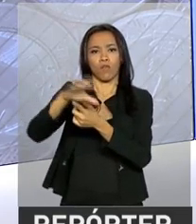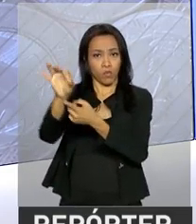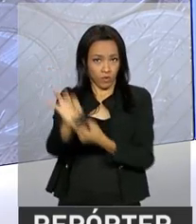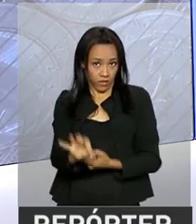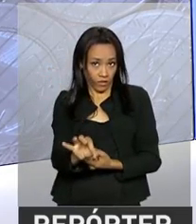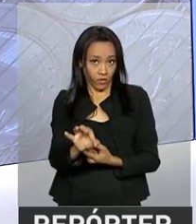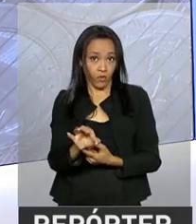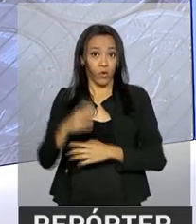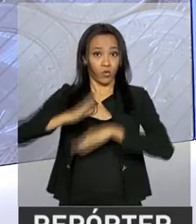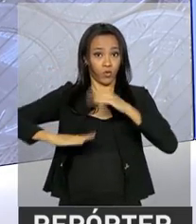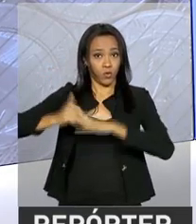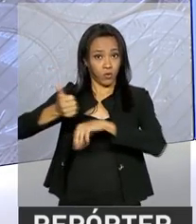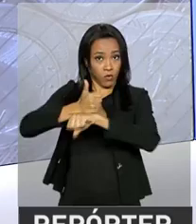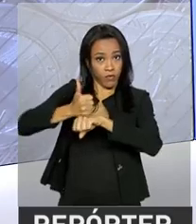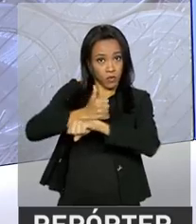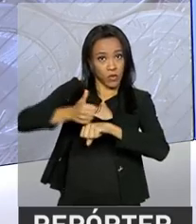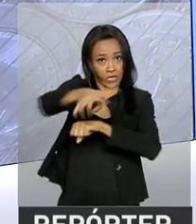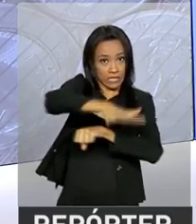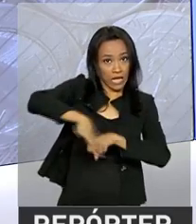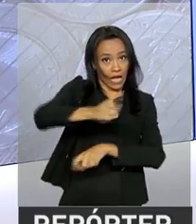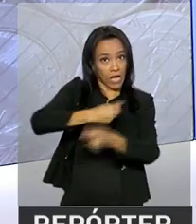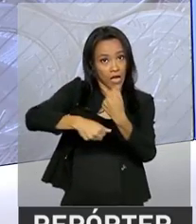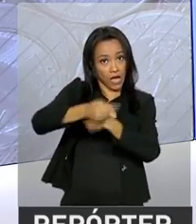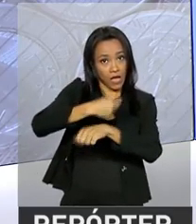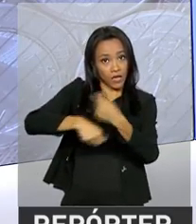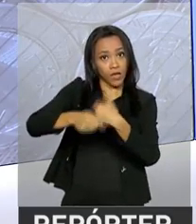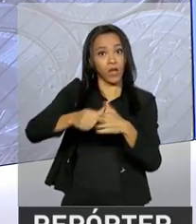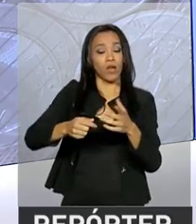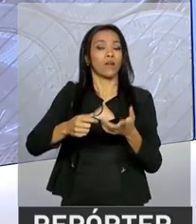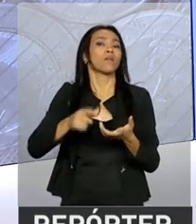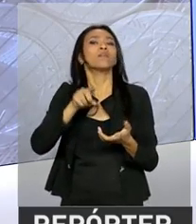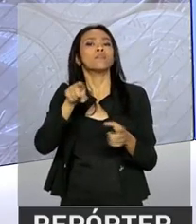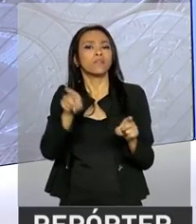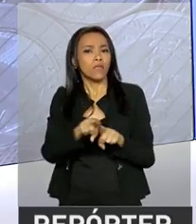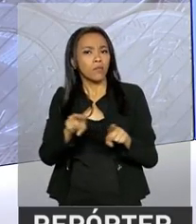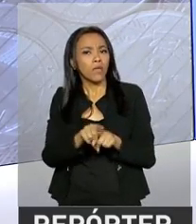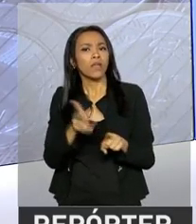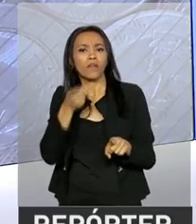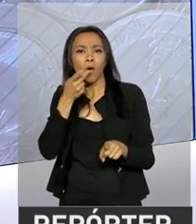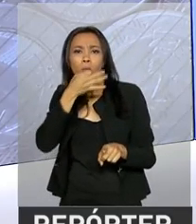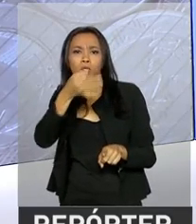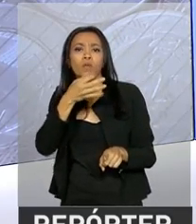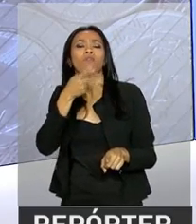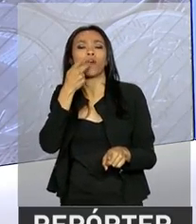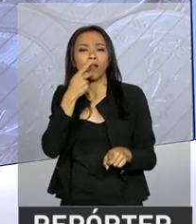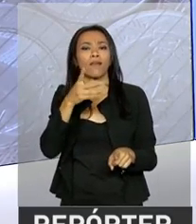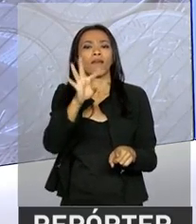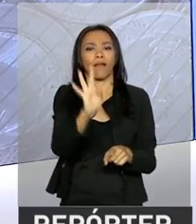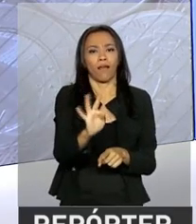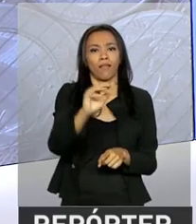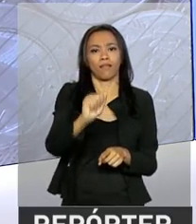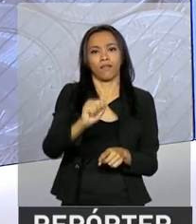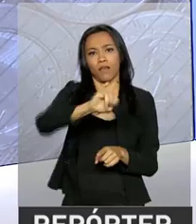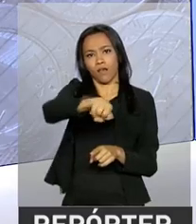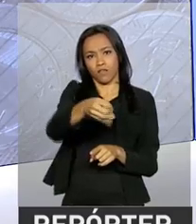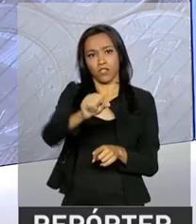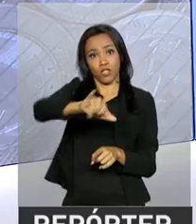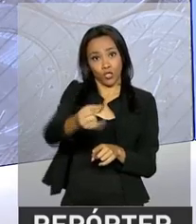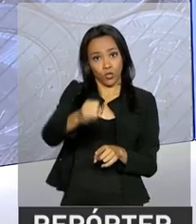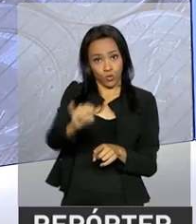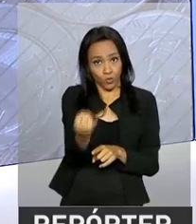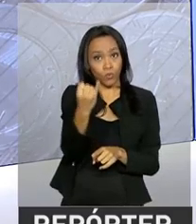analistas do mercado financeiro ouvidos pelo banco central também apontam a taxa de juros da economia em